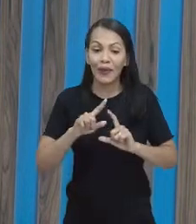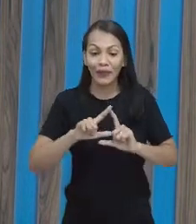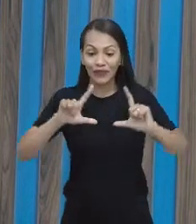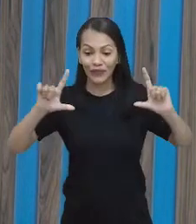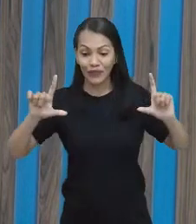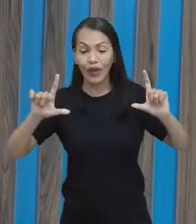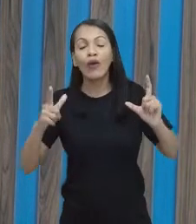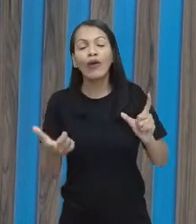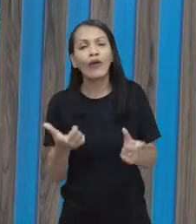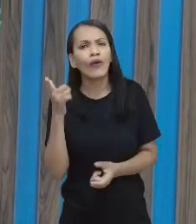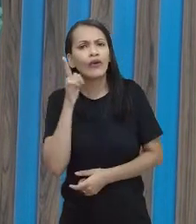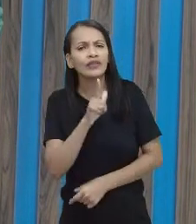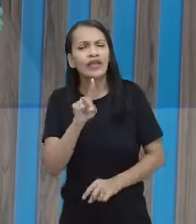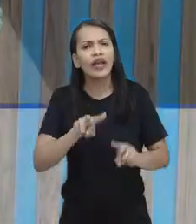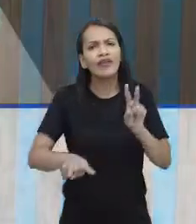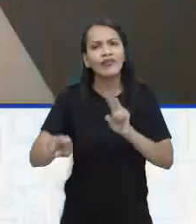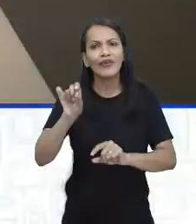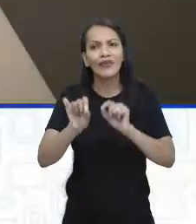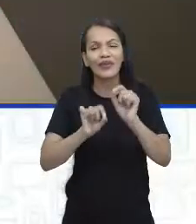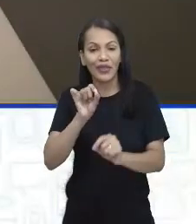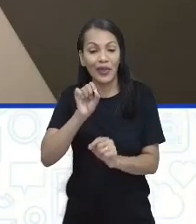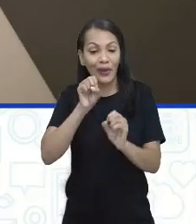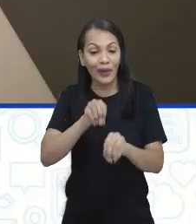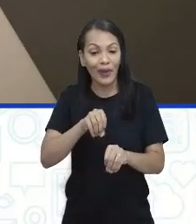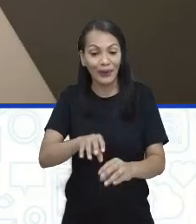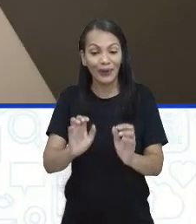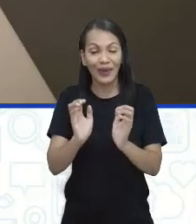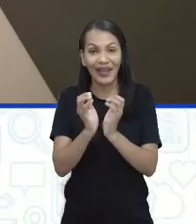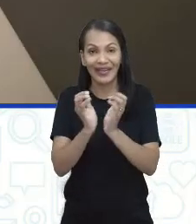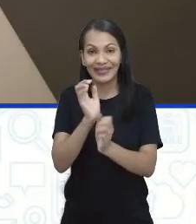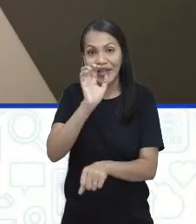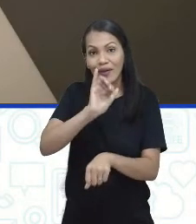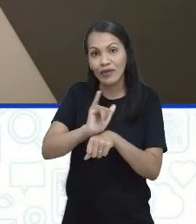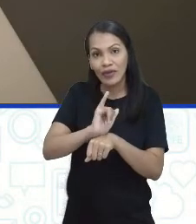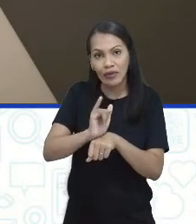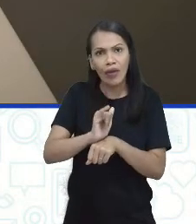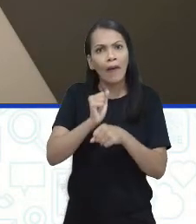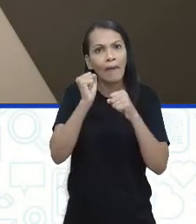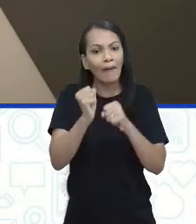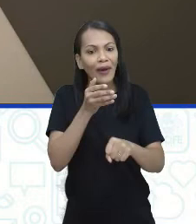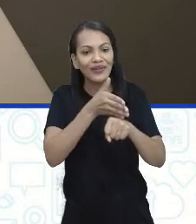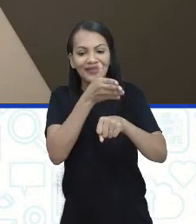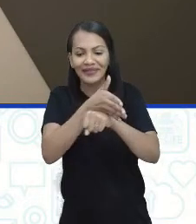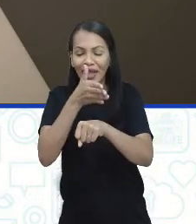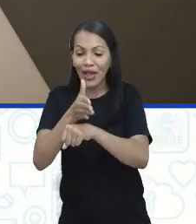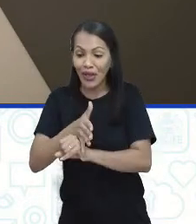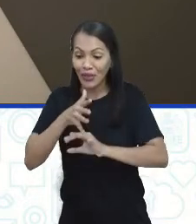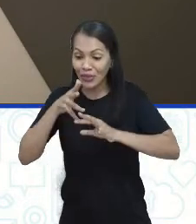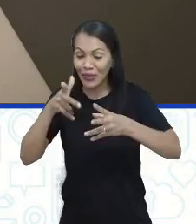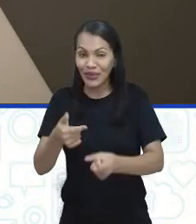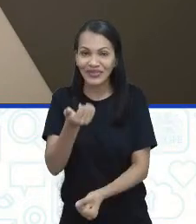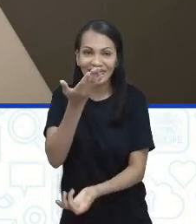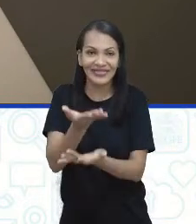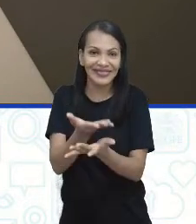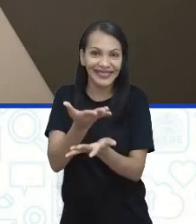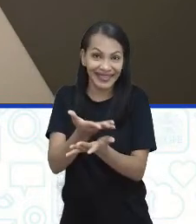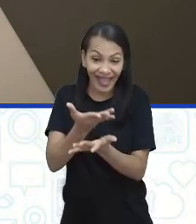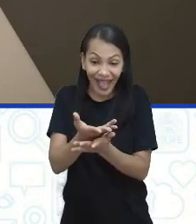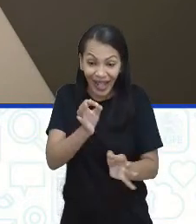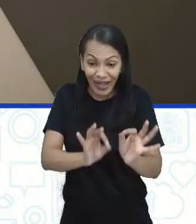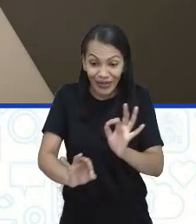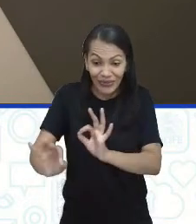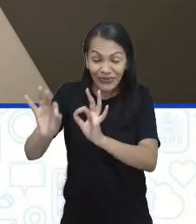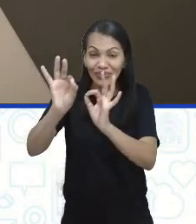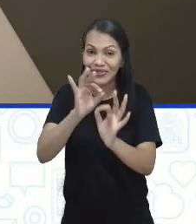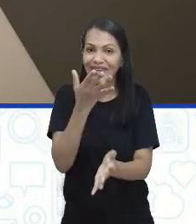plataforma do Educa Recife no YouTube. Então acessem, gente. Vocês podem assistir todas as aulas, né, do